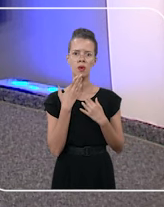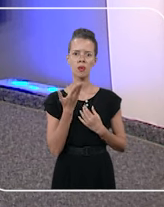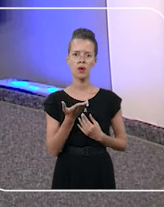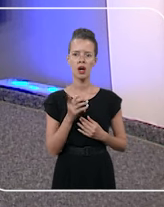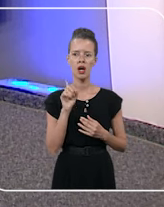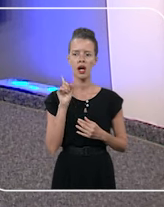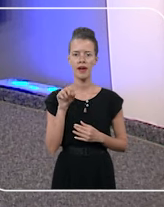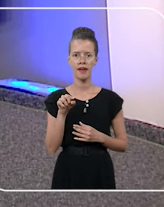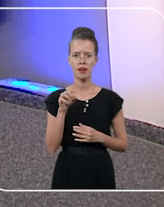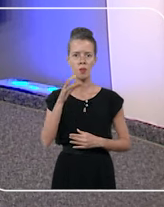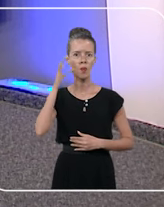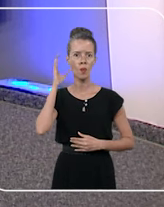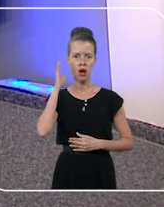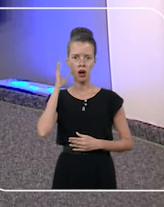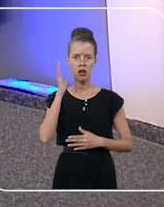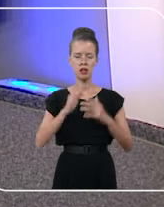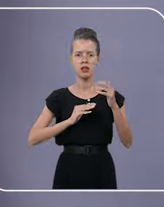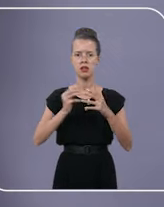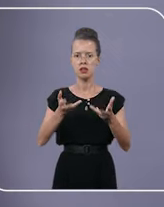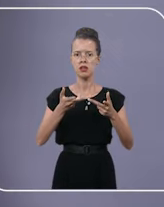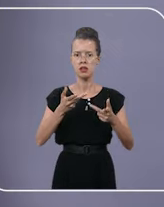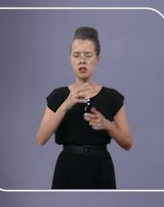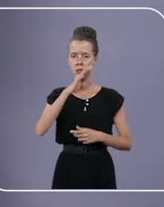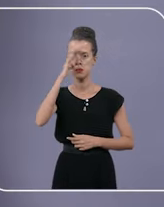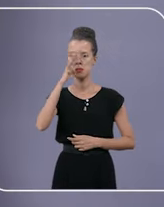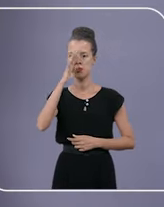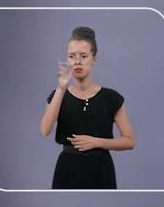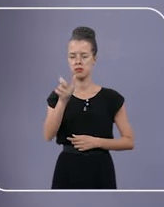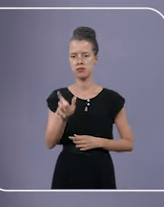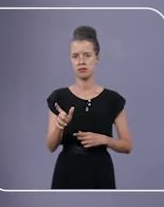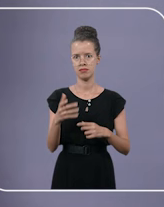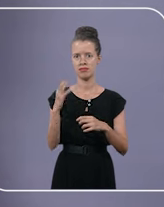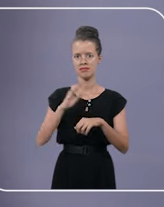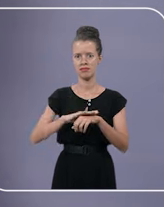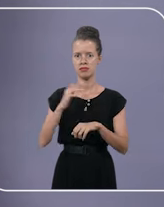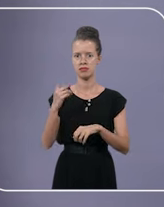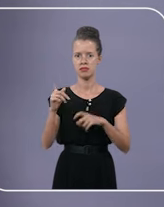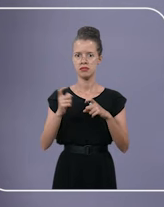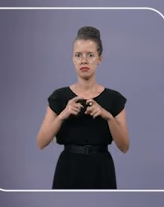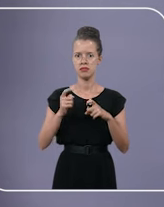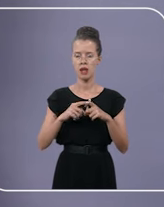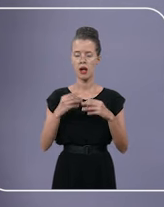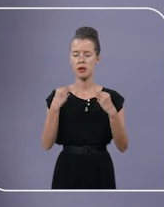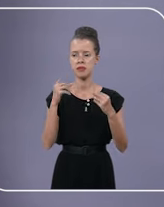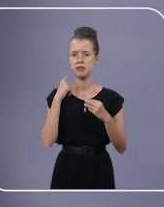imprudência, negligência daquele médico, para ver se a clínica vai ser